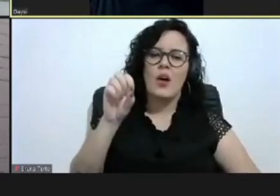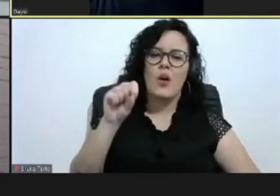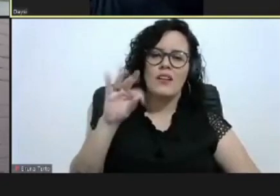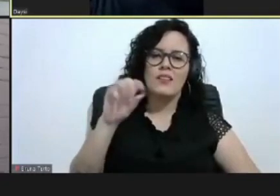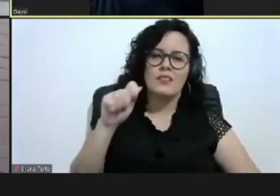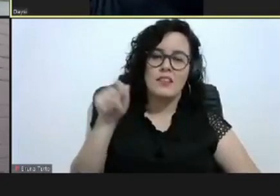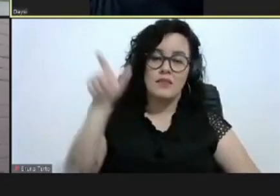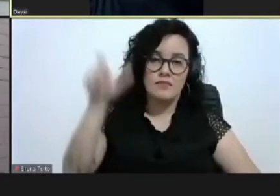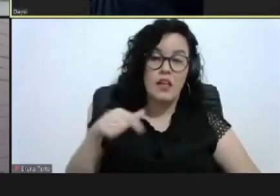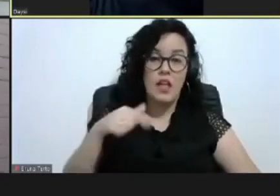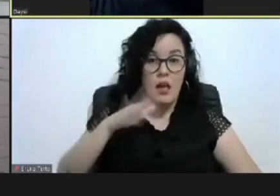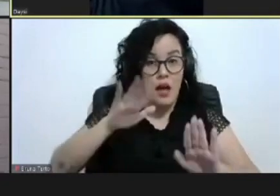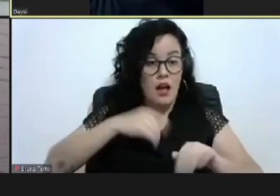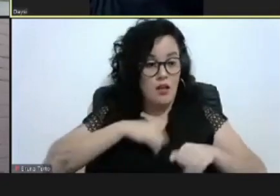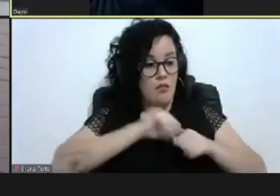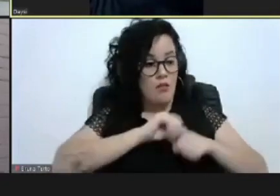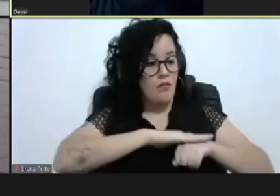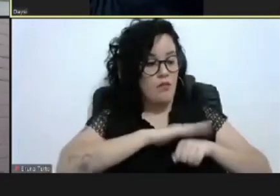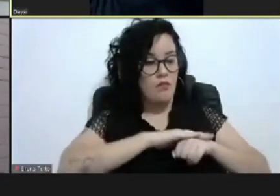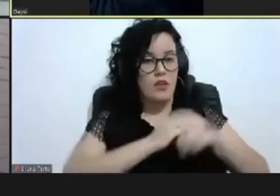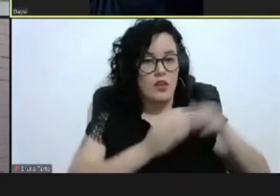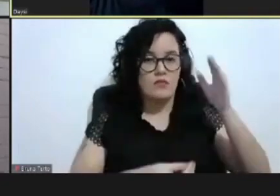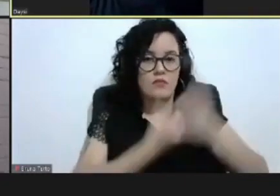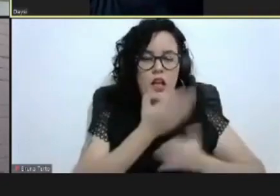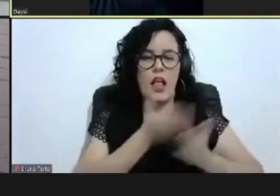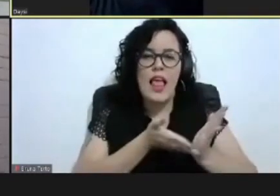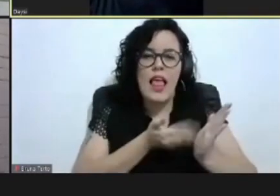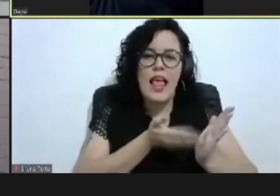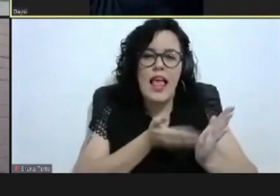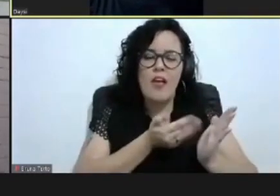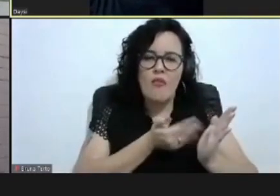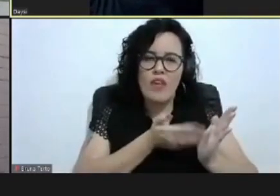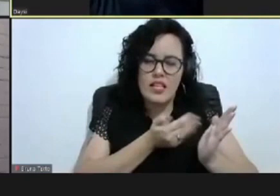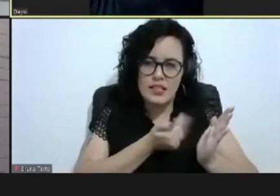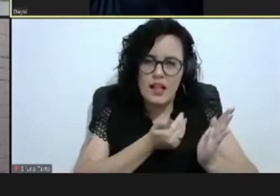uma revista, e mais ou menos